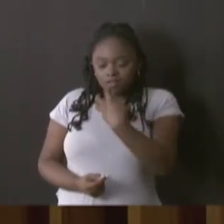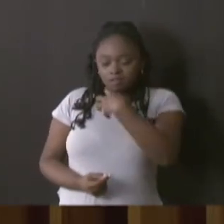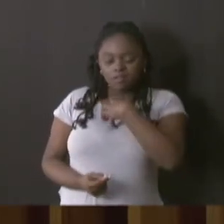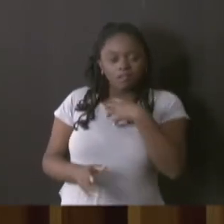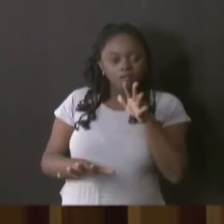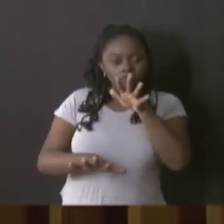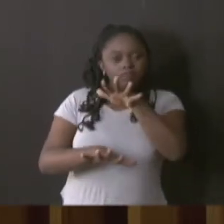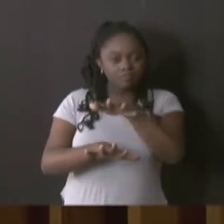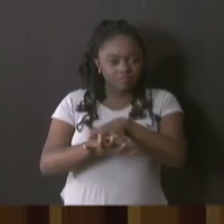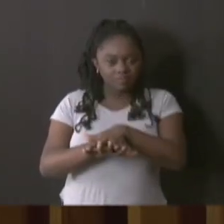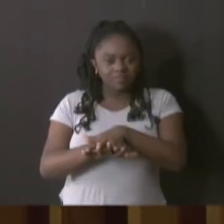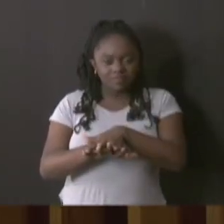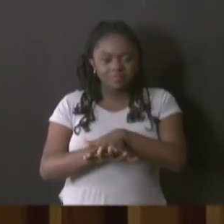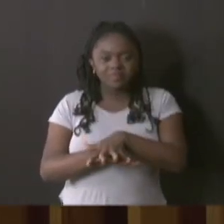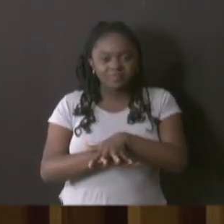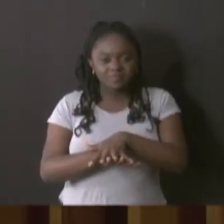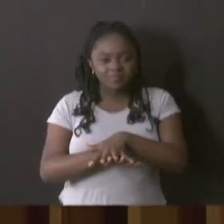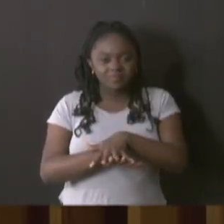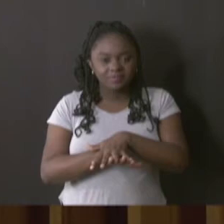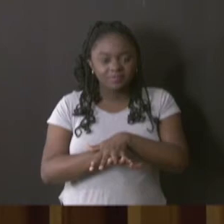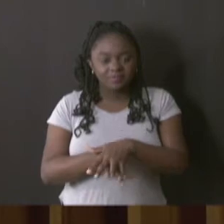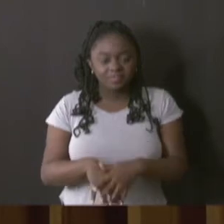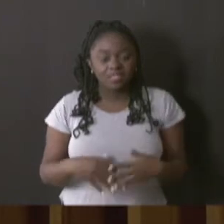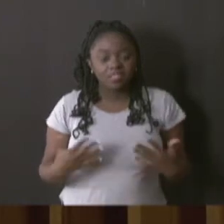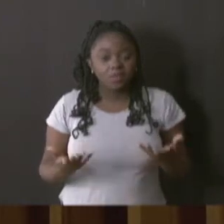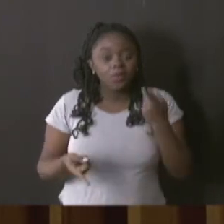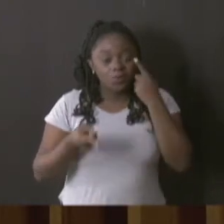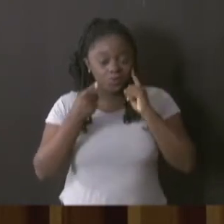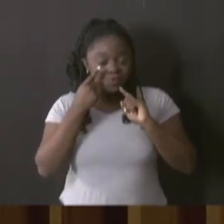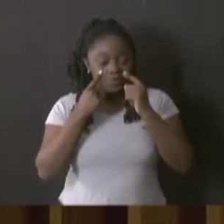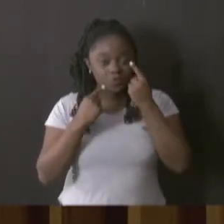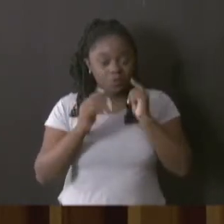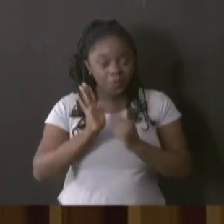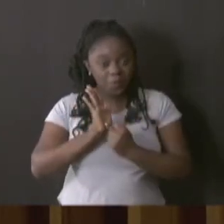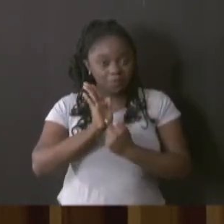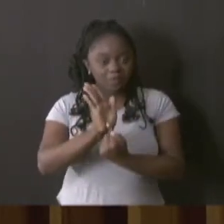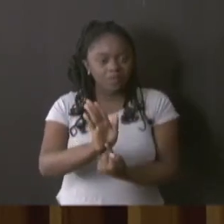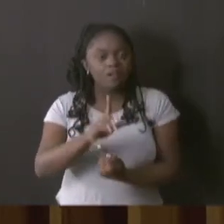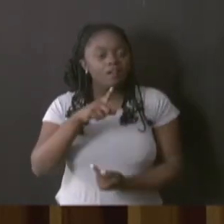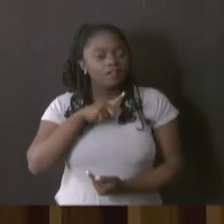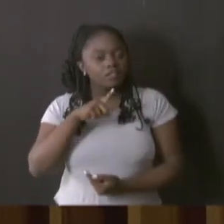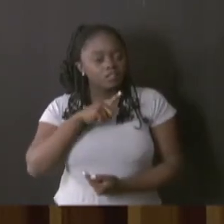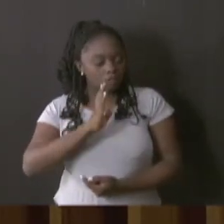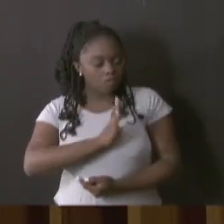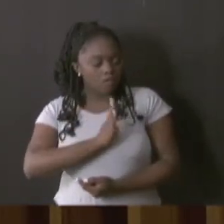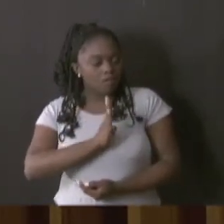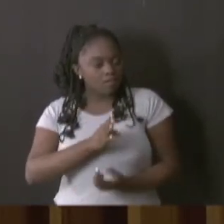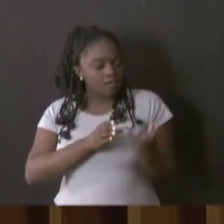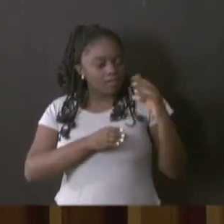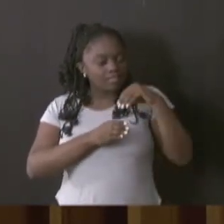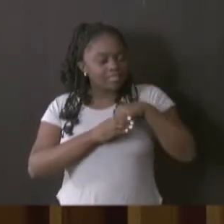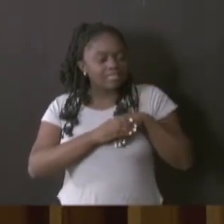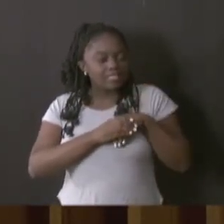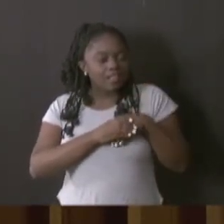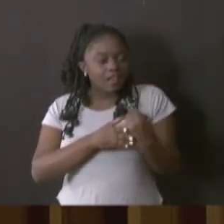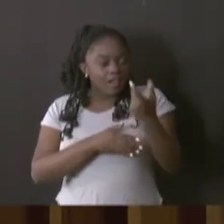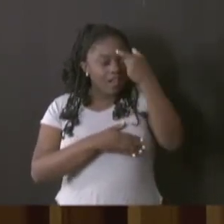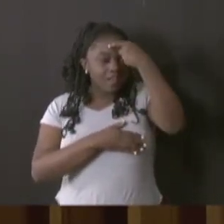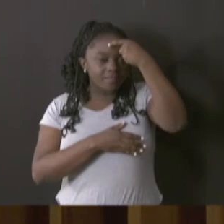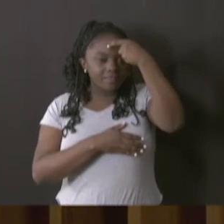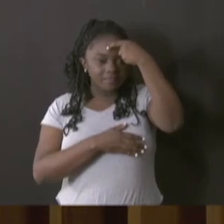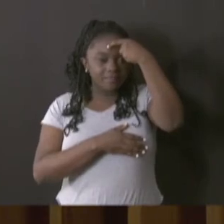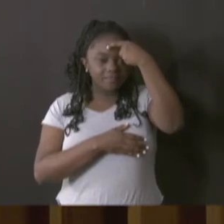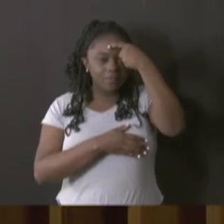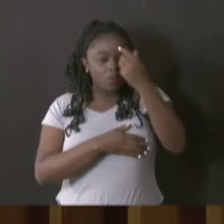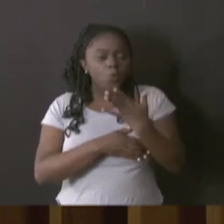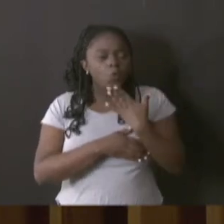incluído. O choro revela que ele tinha algo no seu coração, na sua psique. Né?